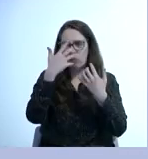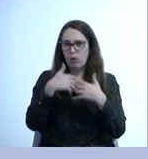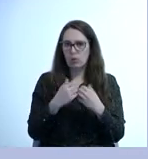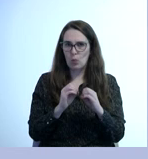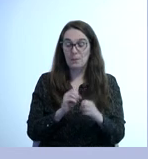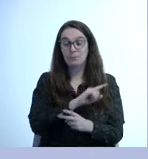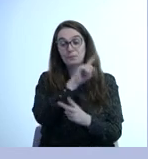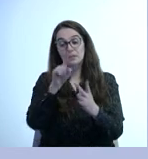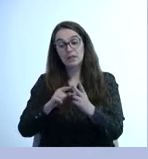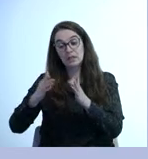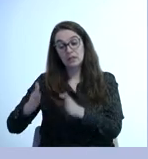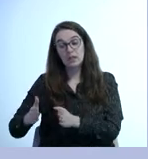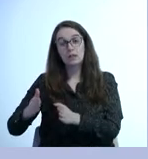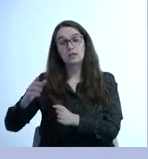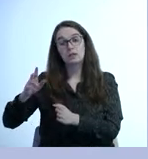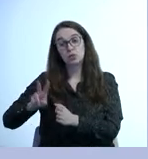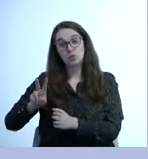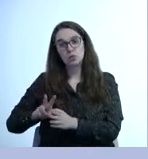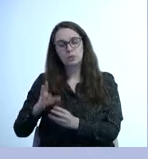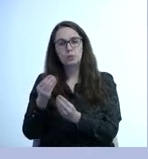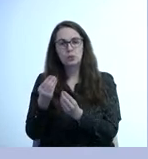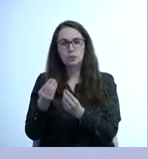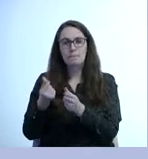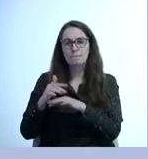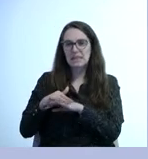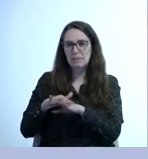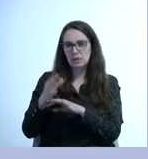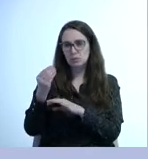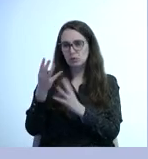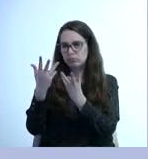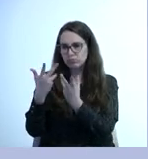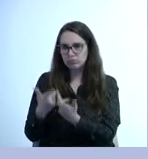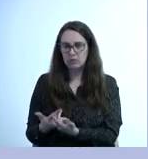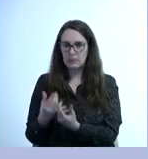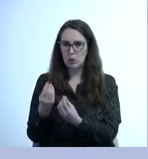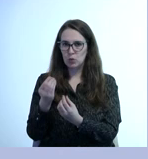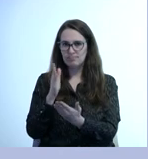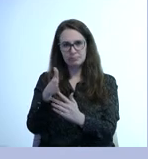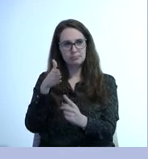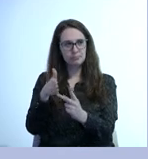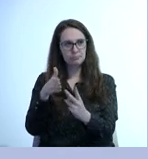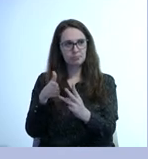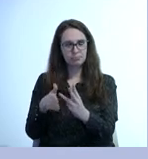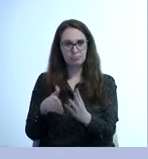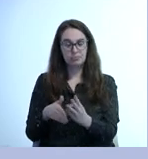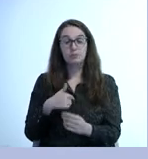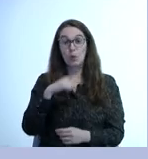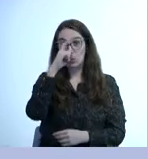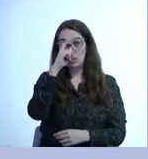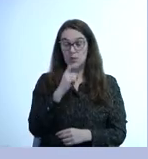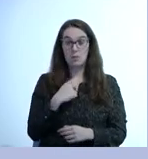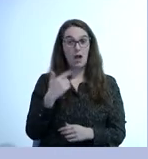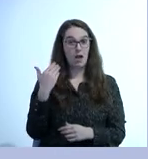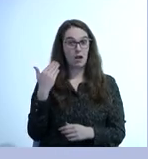Depois, o João Luís também é um arquiteto muito analítico, muito matemático. Eu lembro-me das discussões que o João Luís tinha